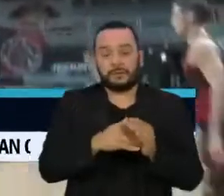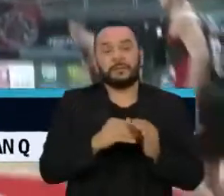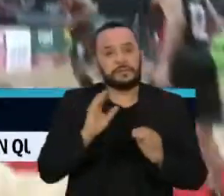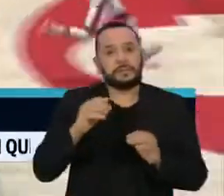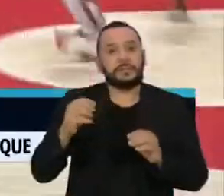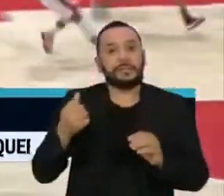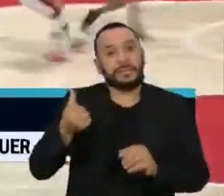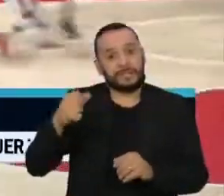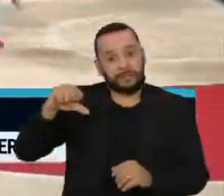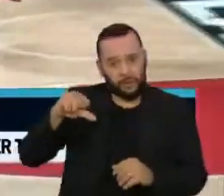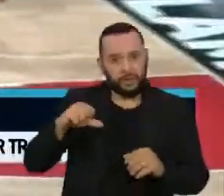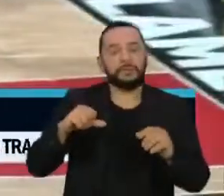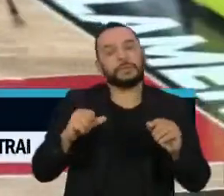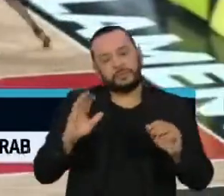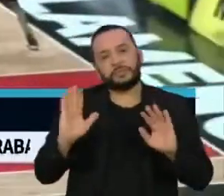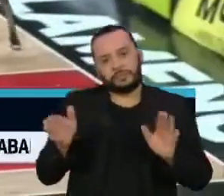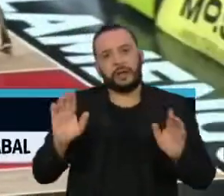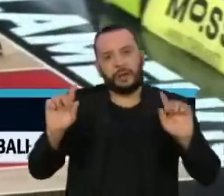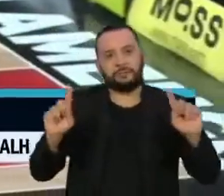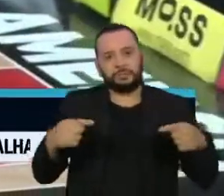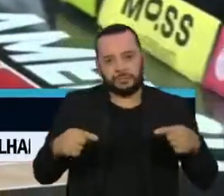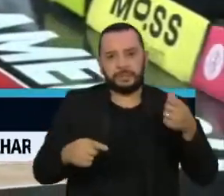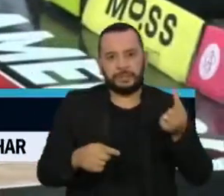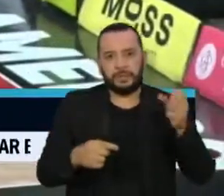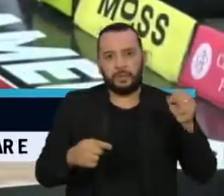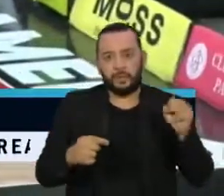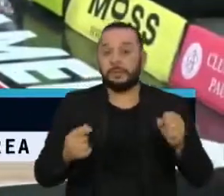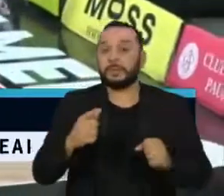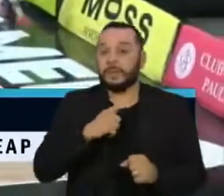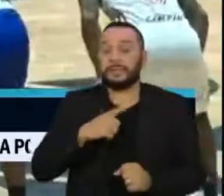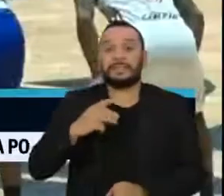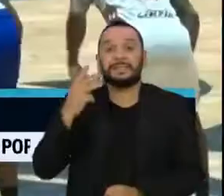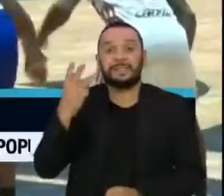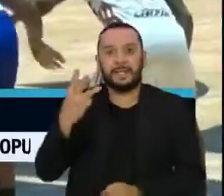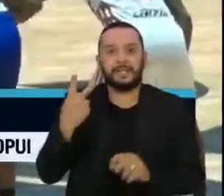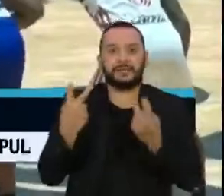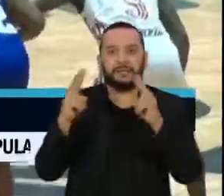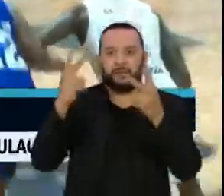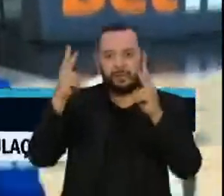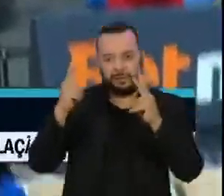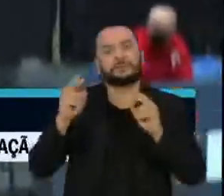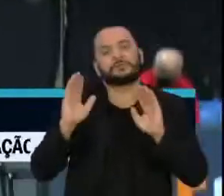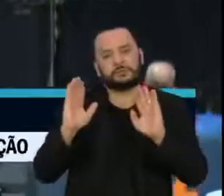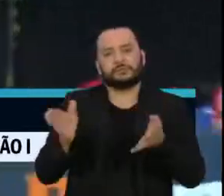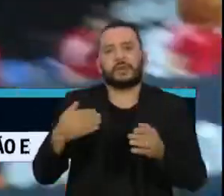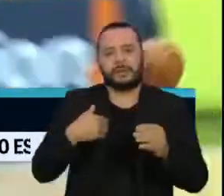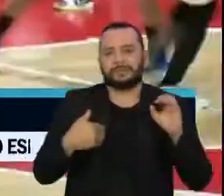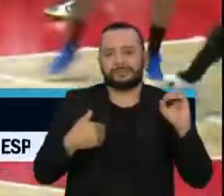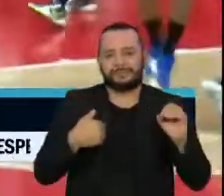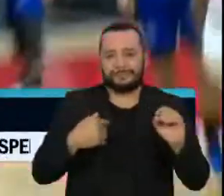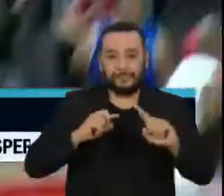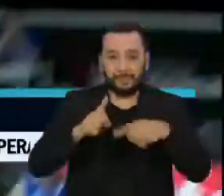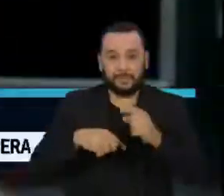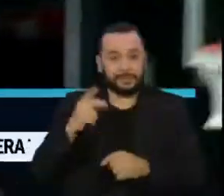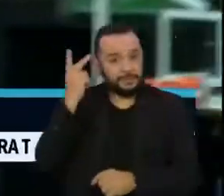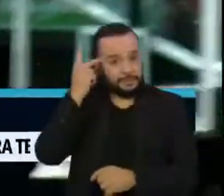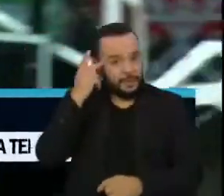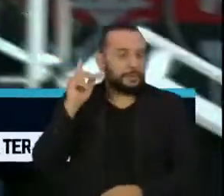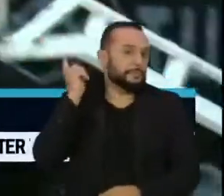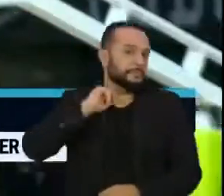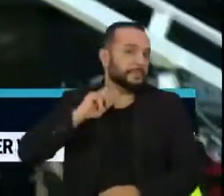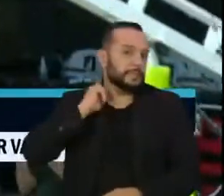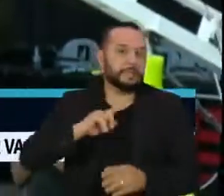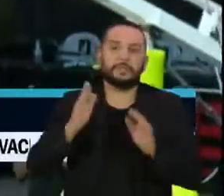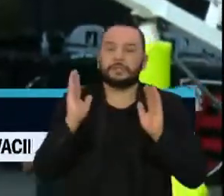a 58, fechando a série semifinal em 3-0. Na sequência, São Paulo e Minas entraram em quadra